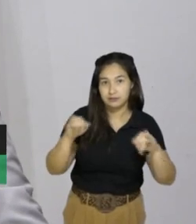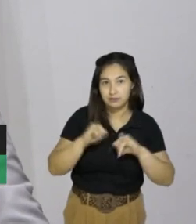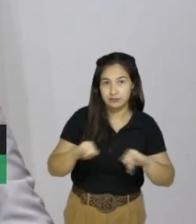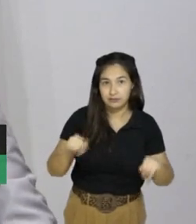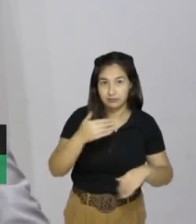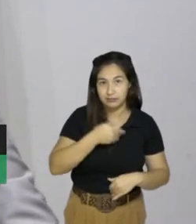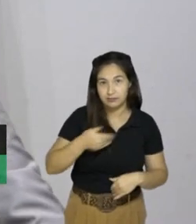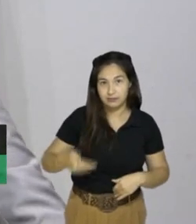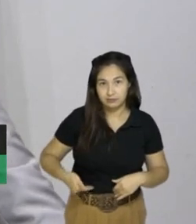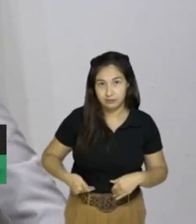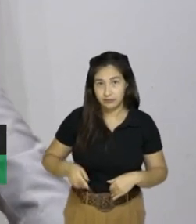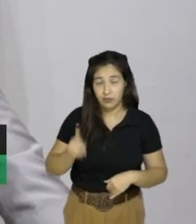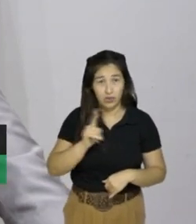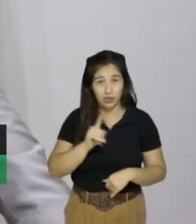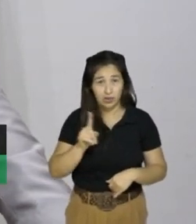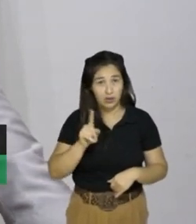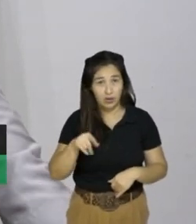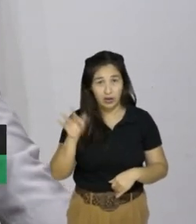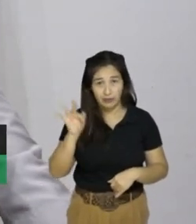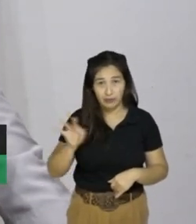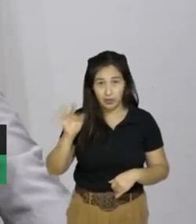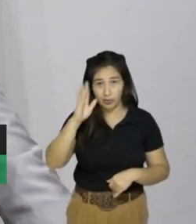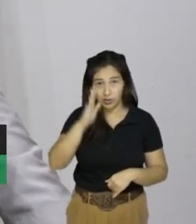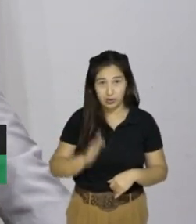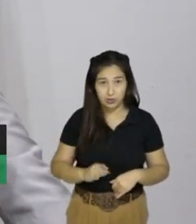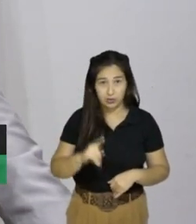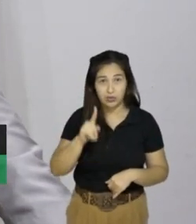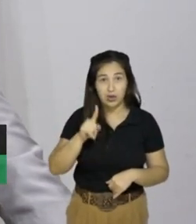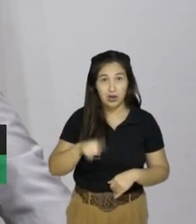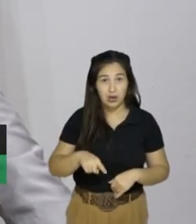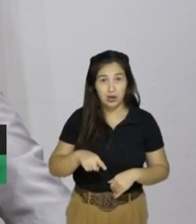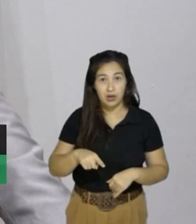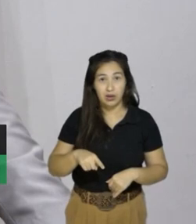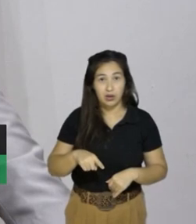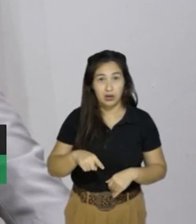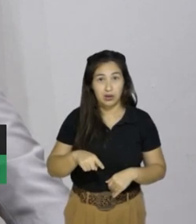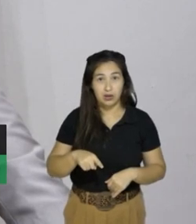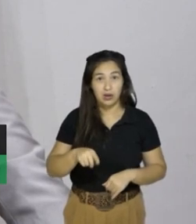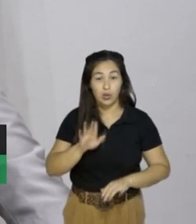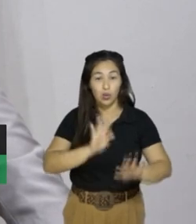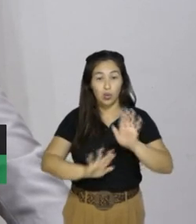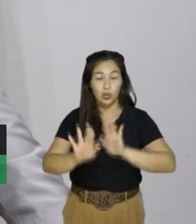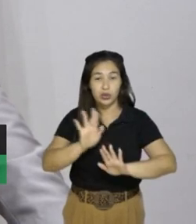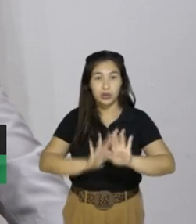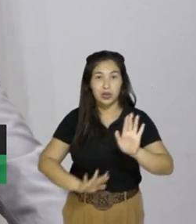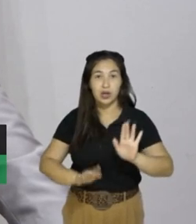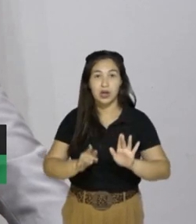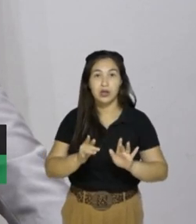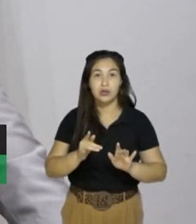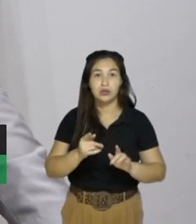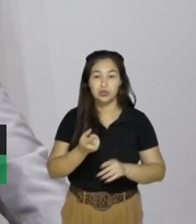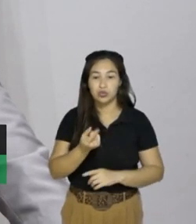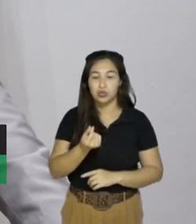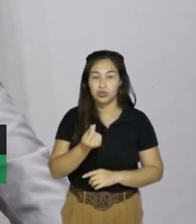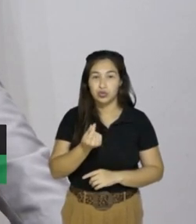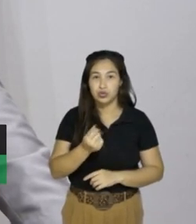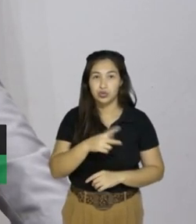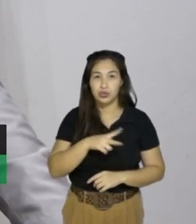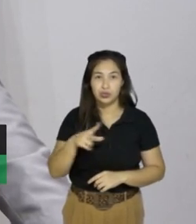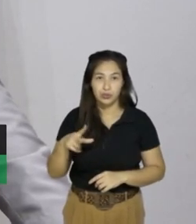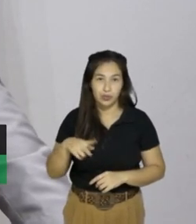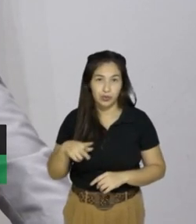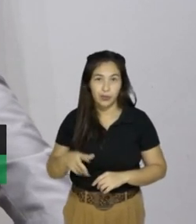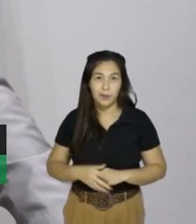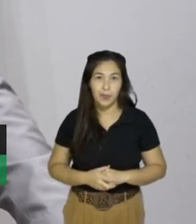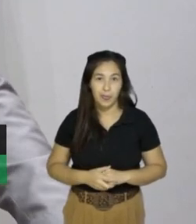a Faculdade gratuita foi ter zelo com dinheiro público ter trato com dinheiro desse